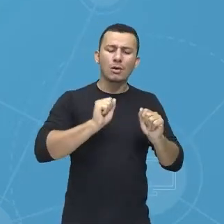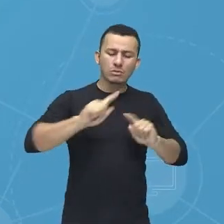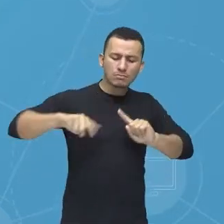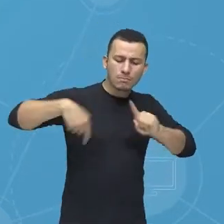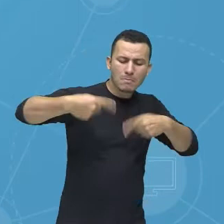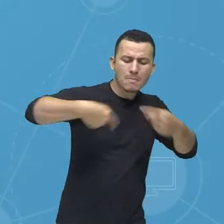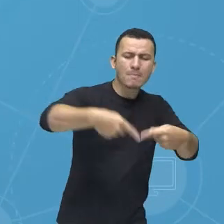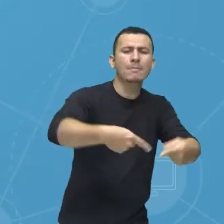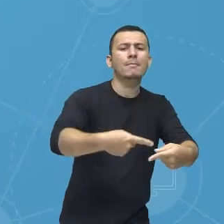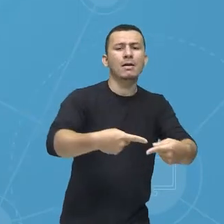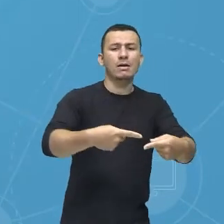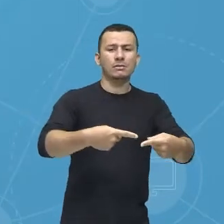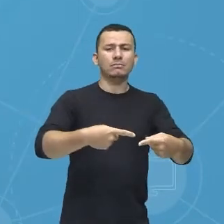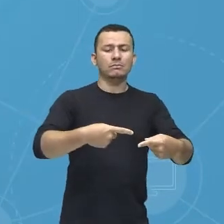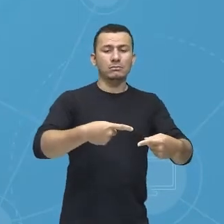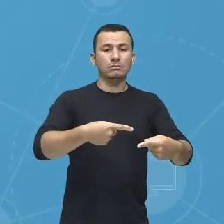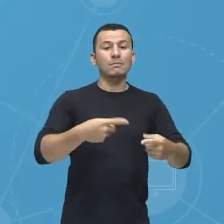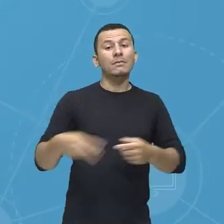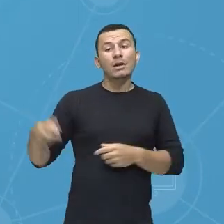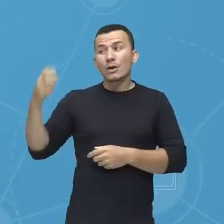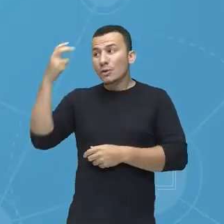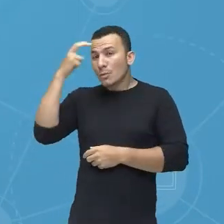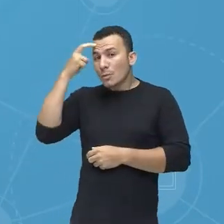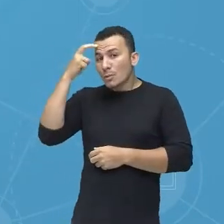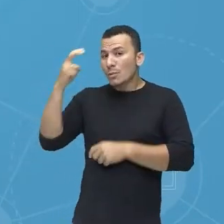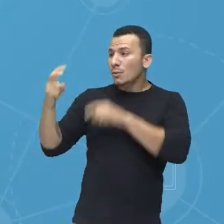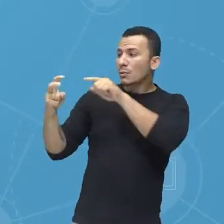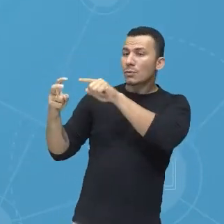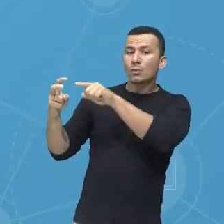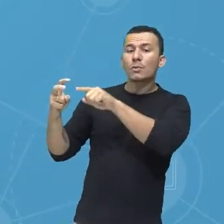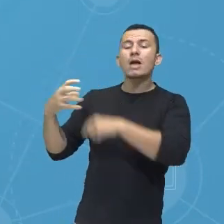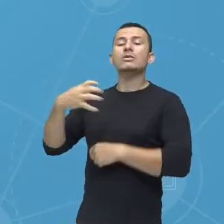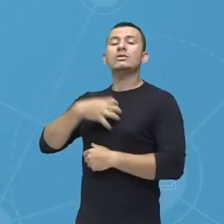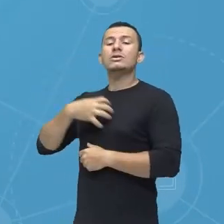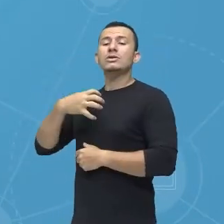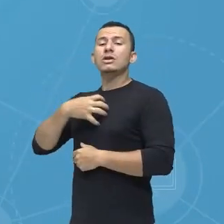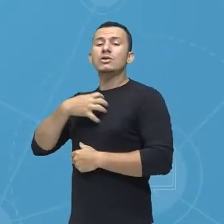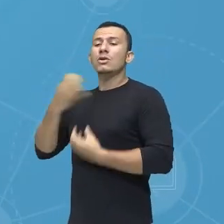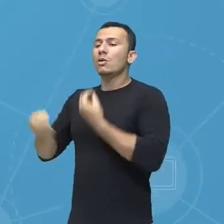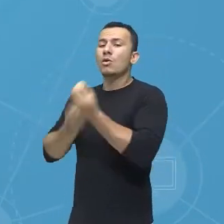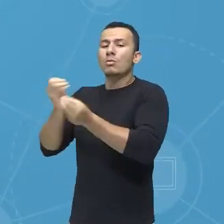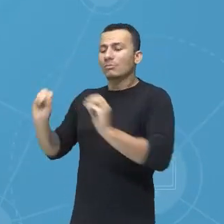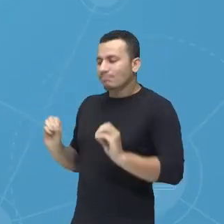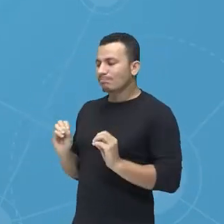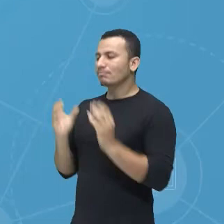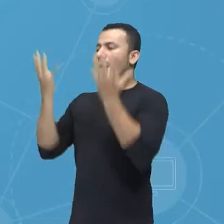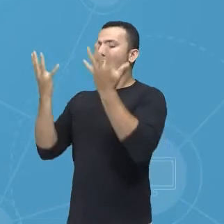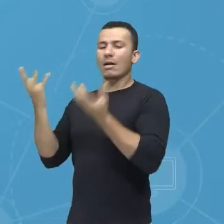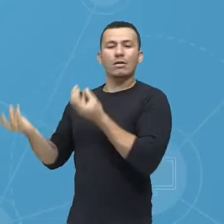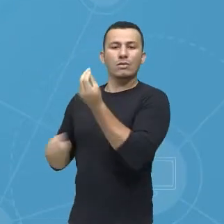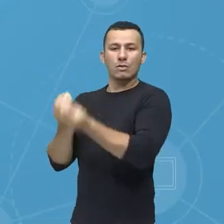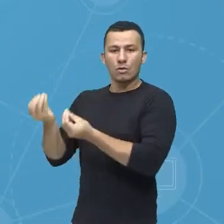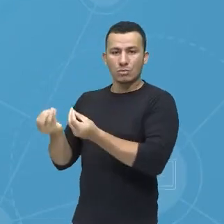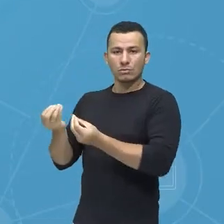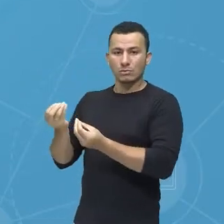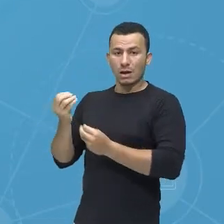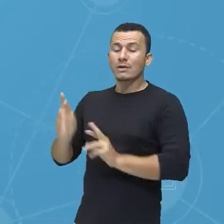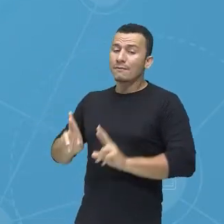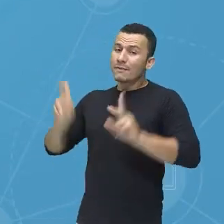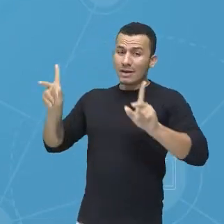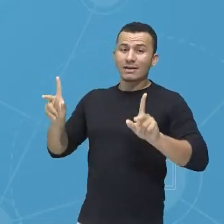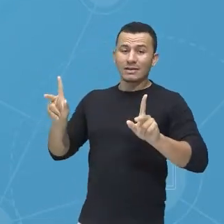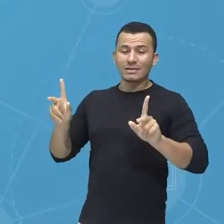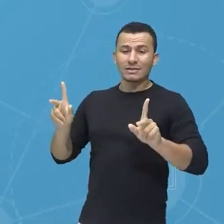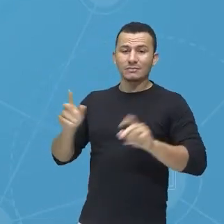geração aquela crença, e cultura é o modo celebrativo. Deu para vocês entenderem?